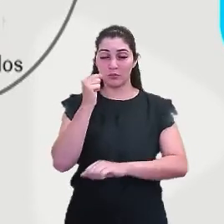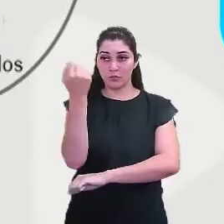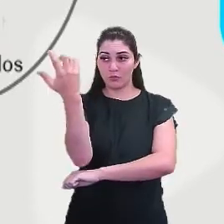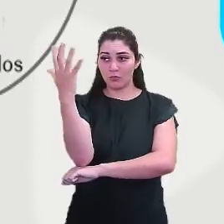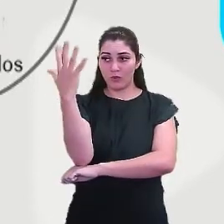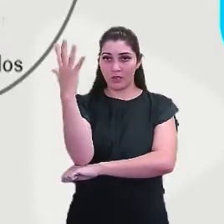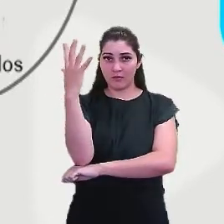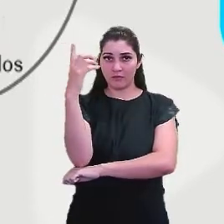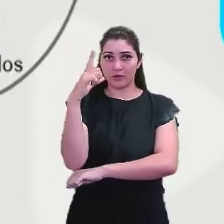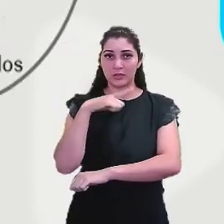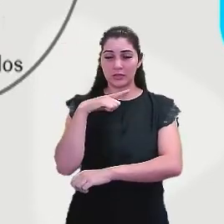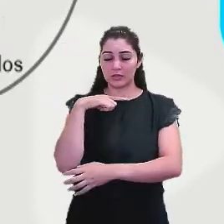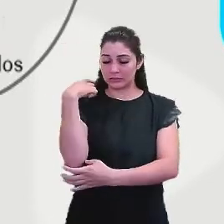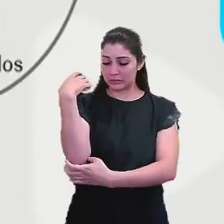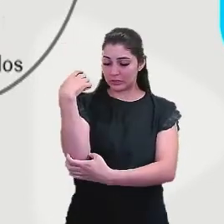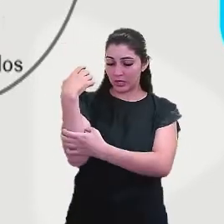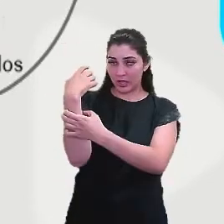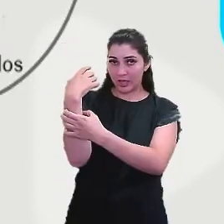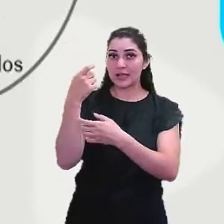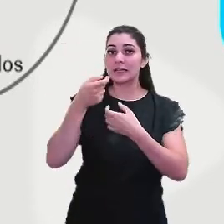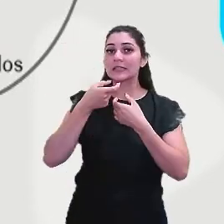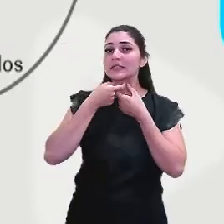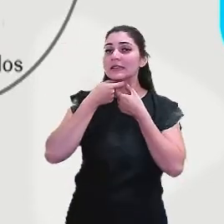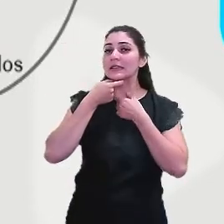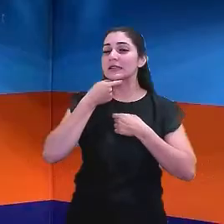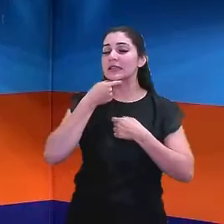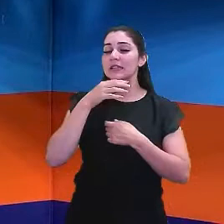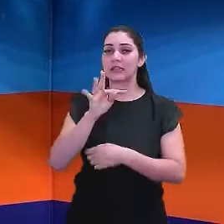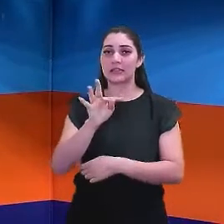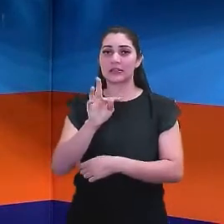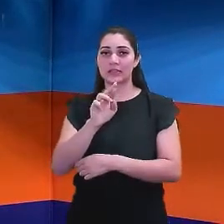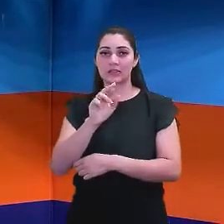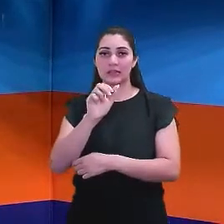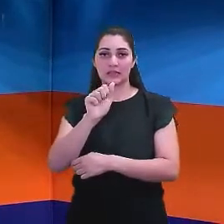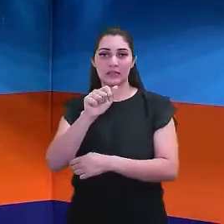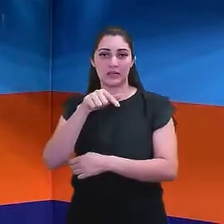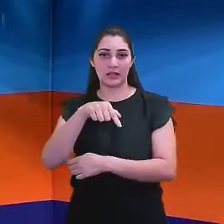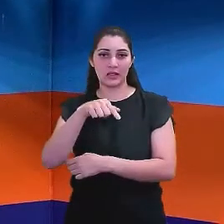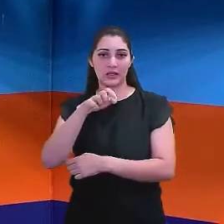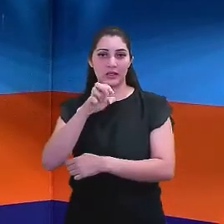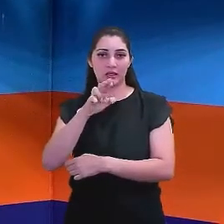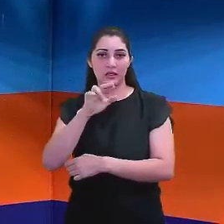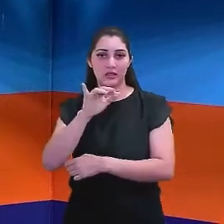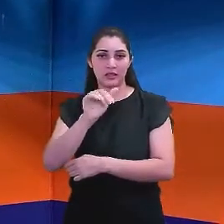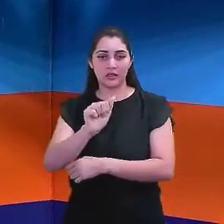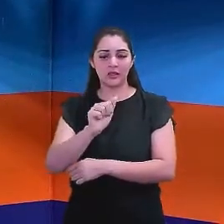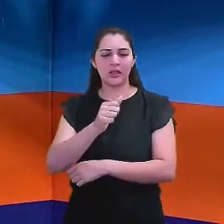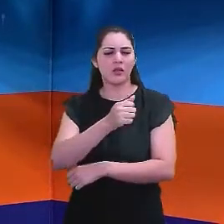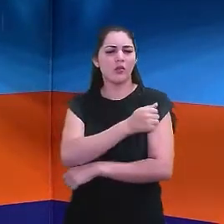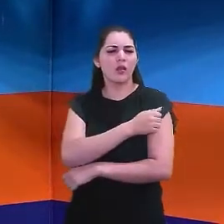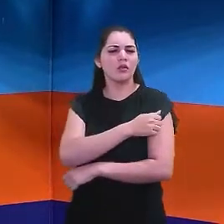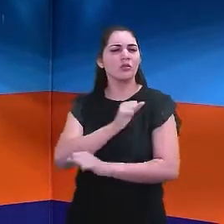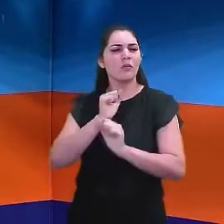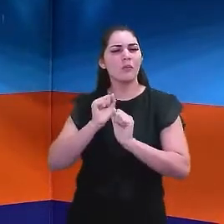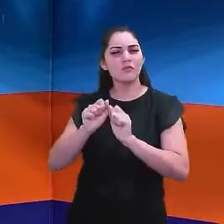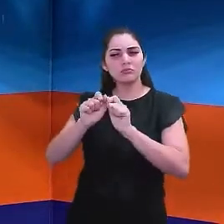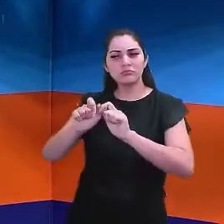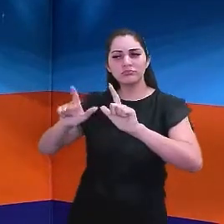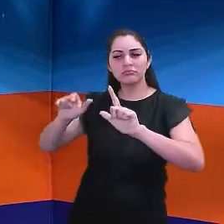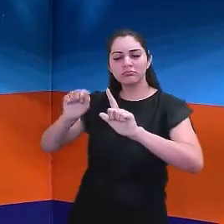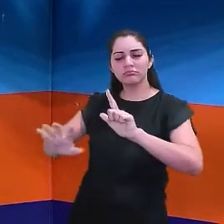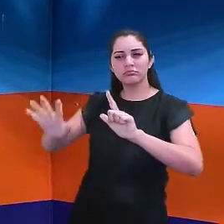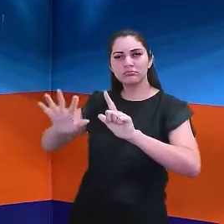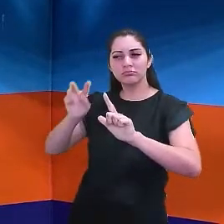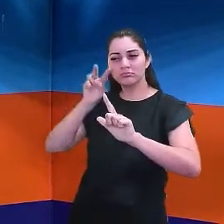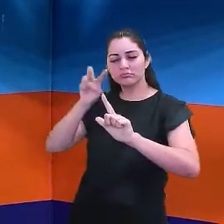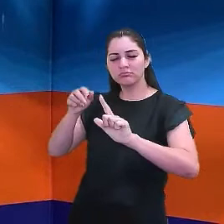tem como tronco a traqueia. Então preste atenção, volta aqui comigo, por favor, para que esse aluno possa visualizar de forma mais tangível. Imagina que vocês estão